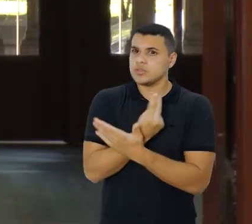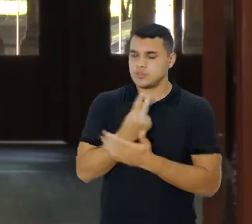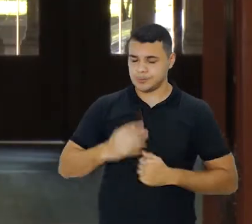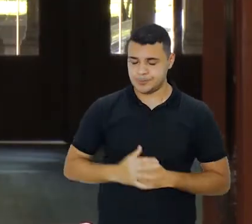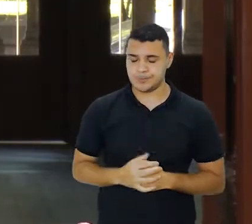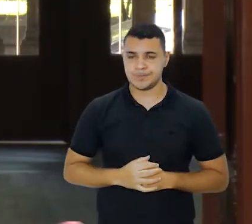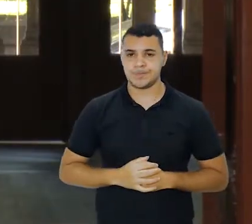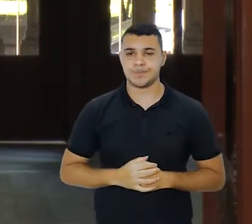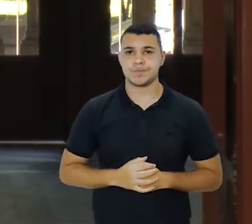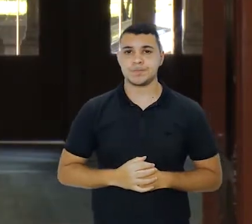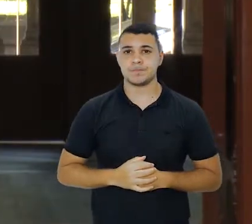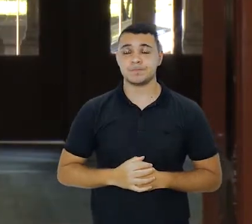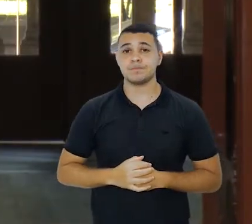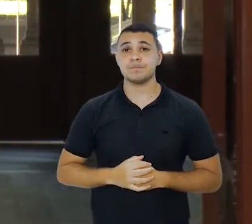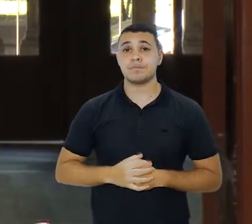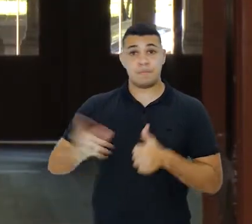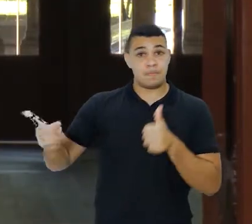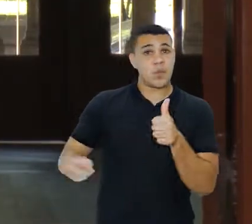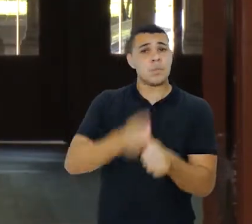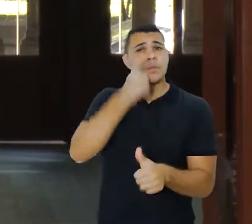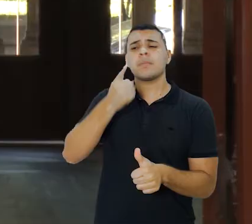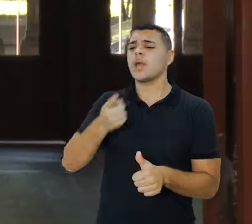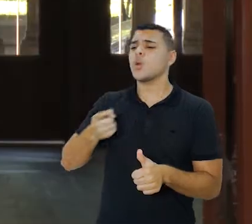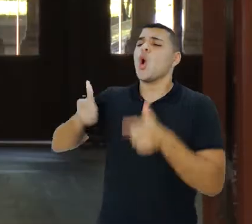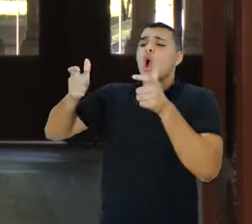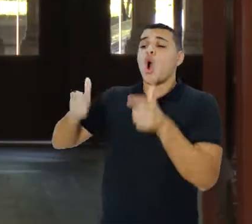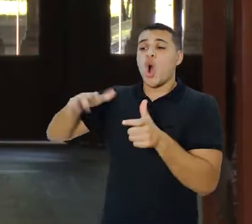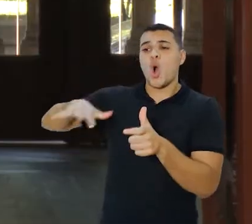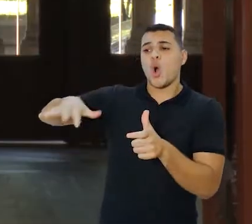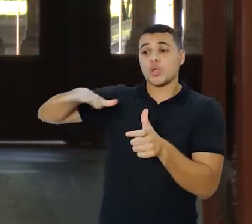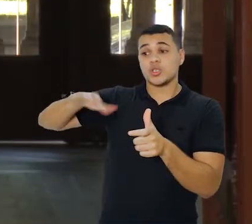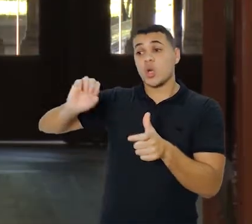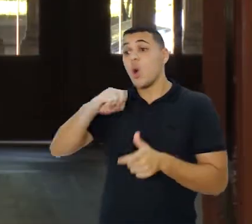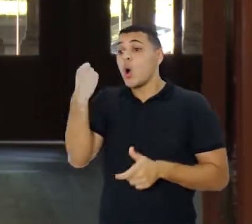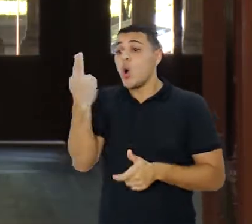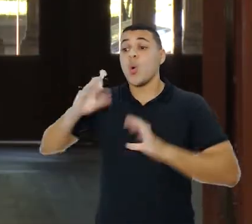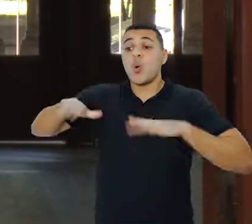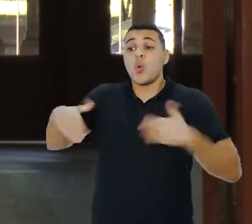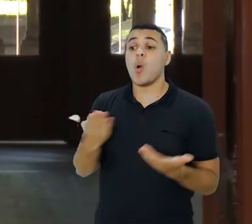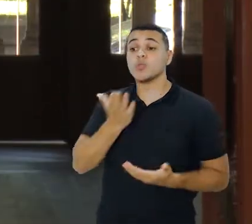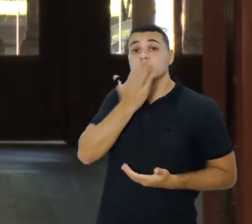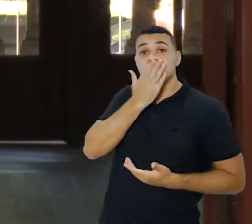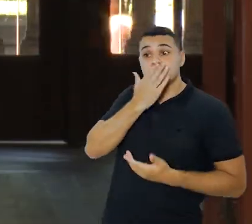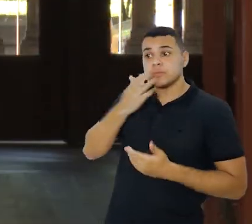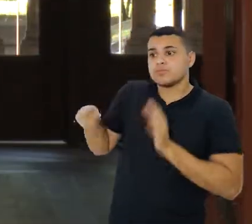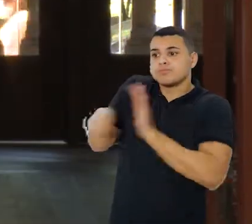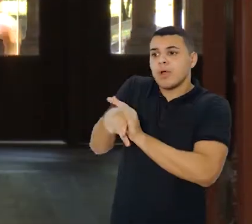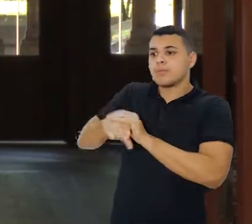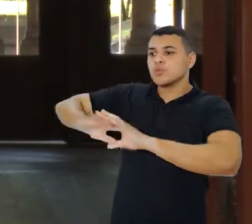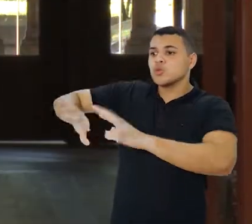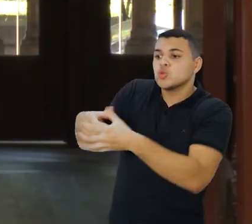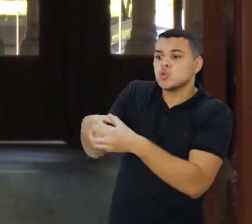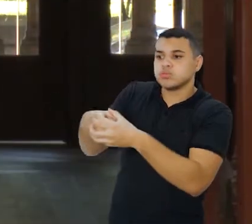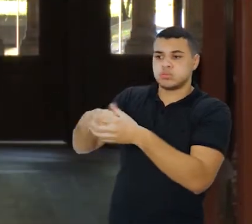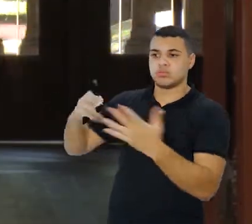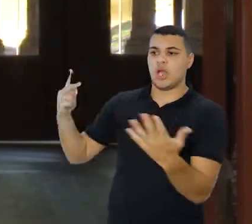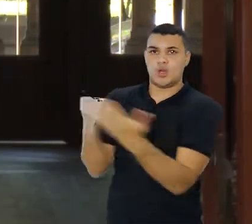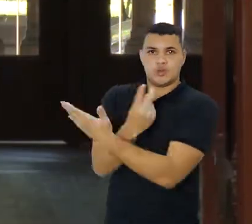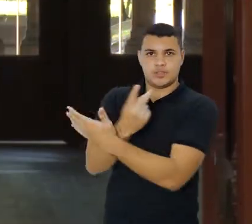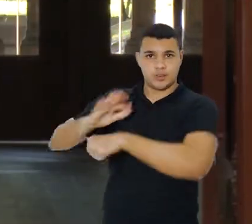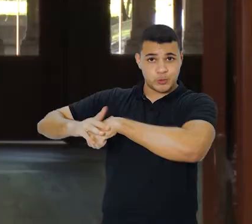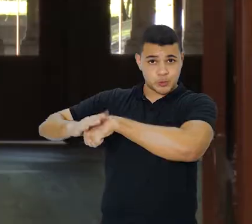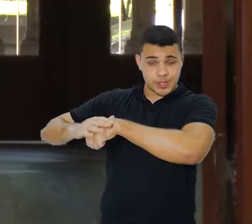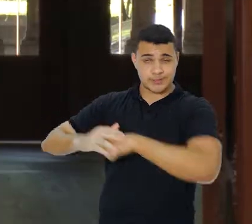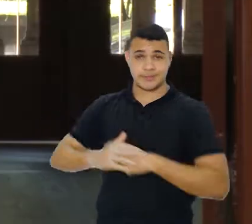devem ser colocadas. Em primeiro lugar, quer dizer, onde ou em que população esses casos foram